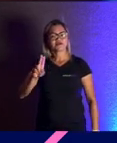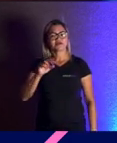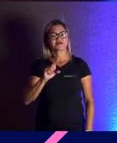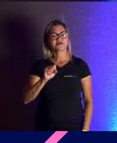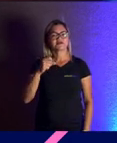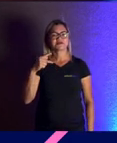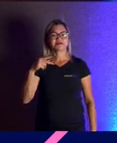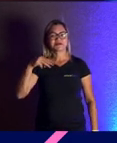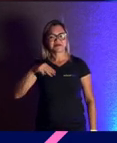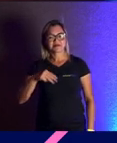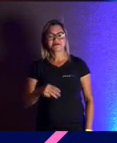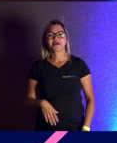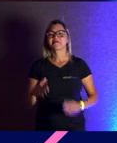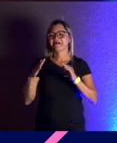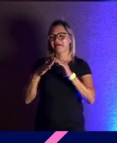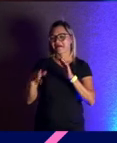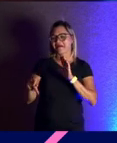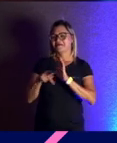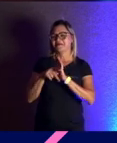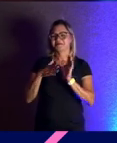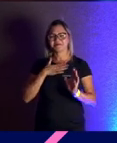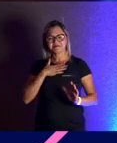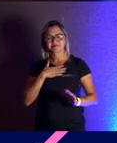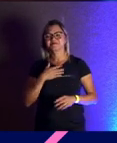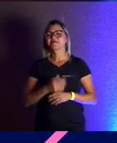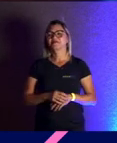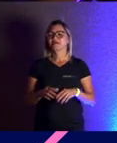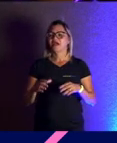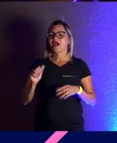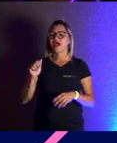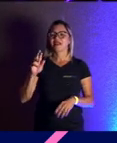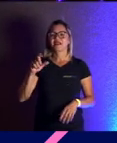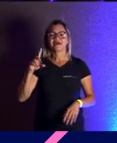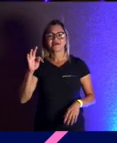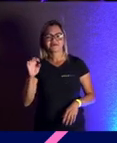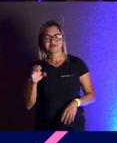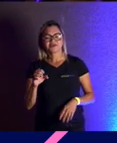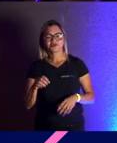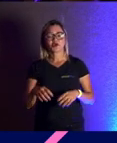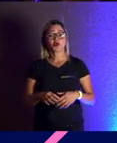na casa também, né, que a gente quer ficar aqui,